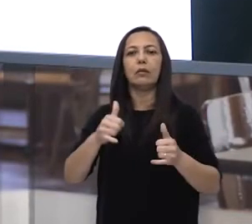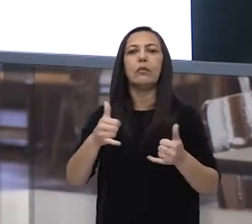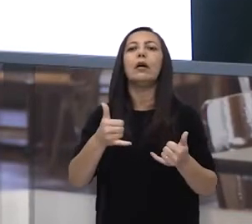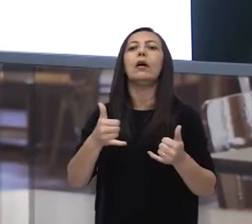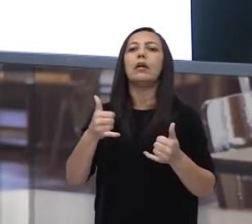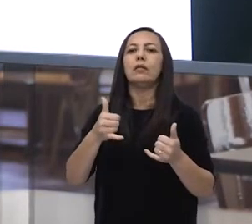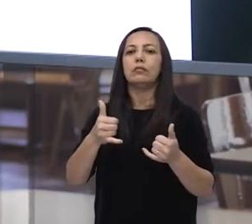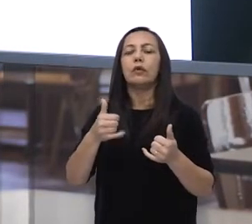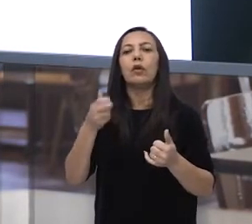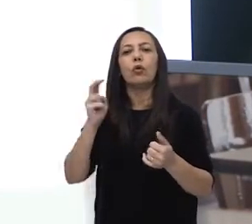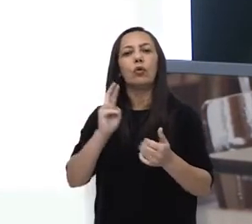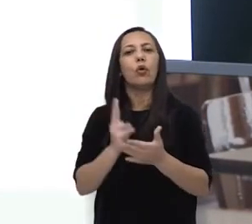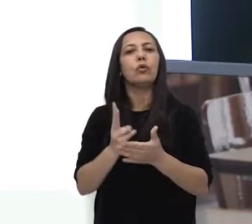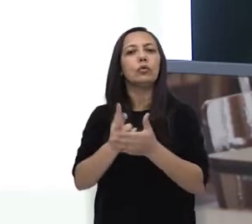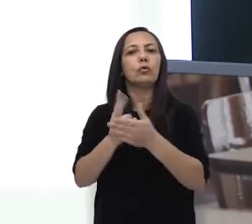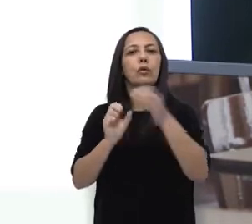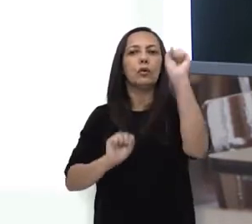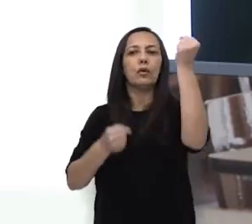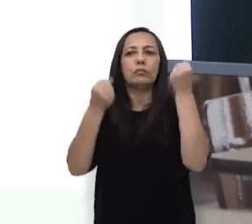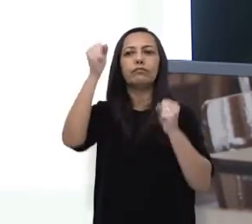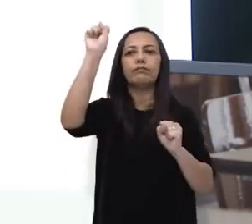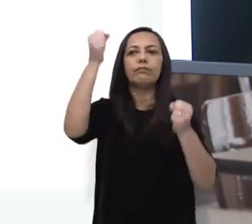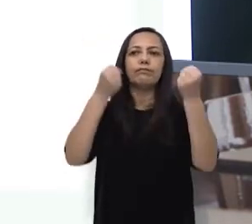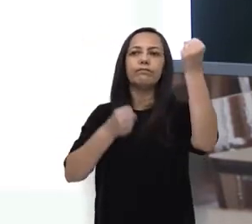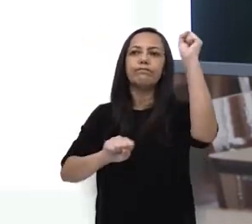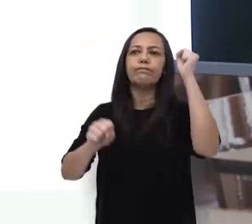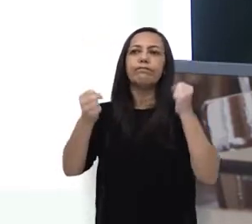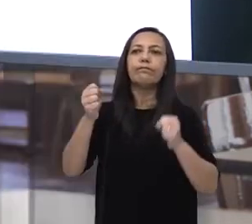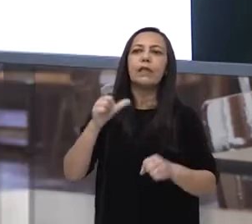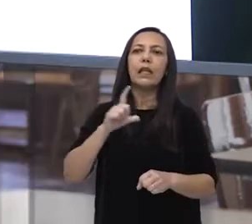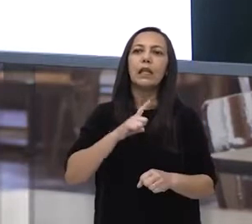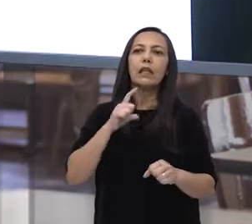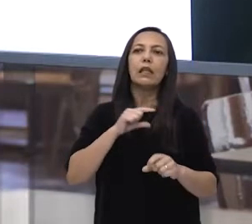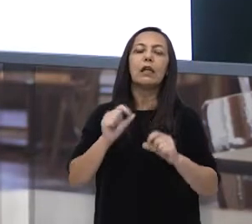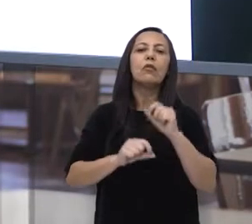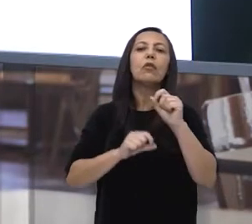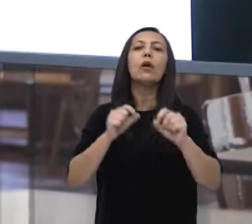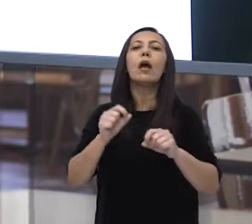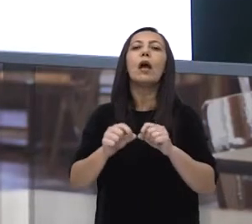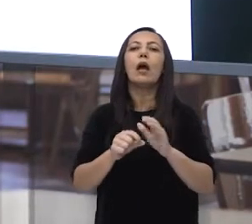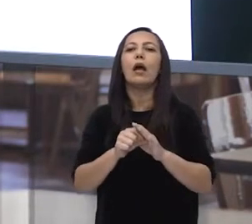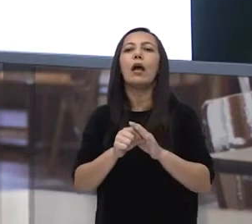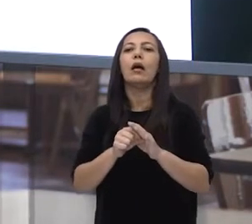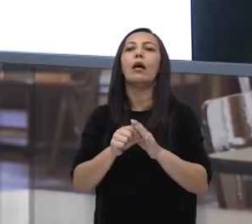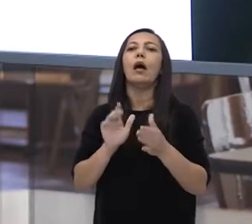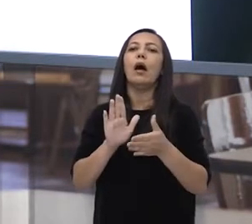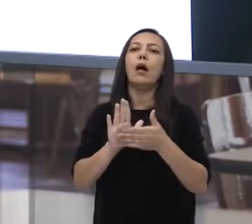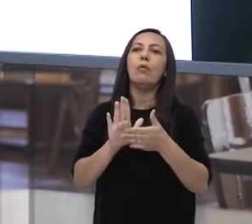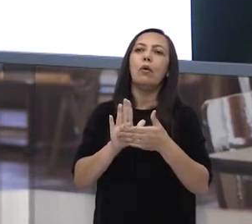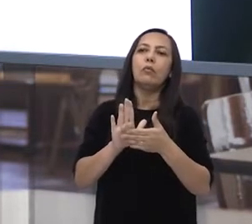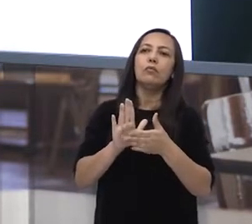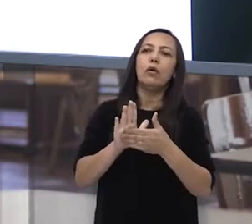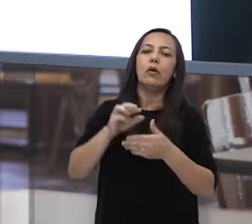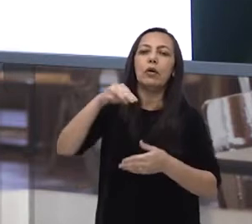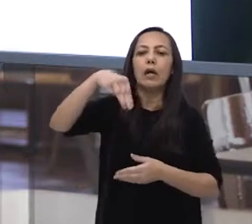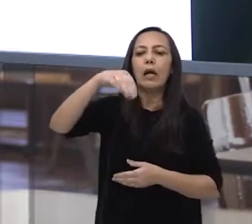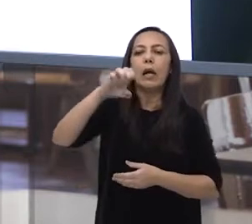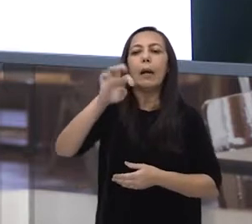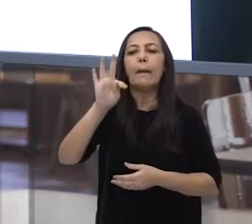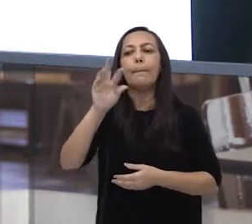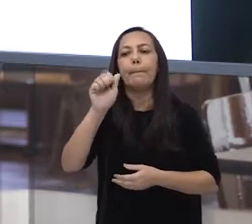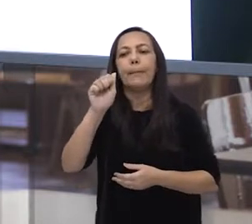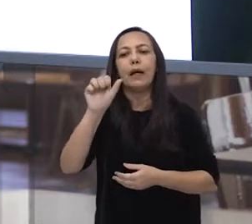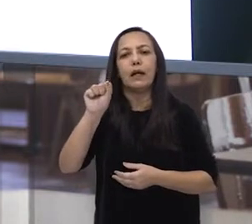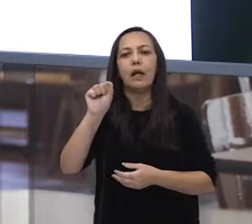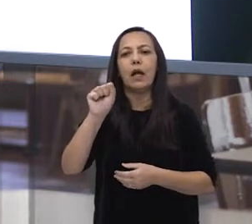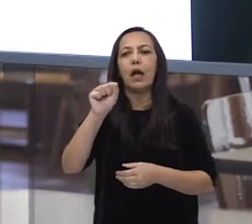suporte para se instalar. Teve seu plano de metas, de 50 anos em 5, nas campanhas dele para presidente, ele disse que o